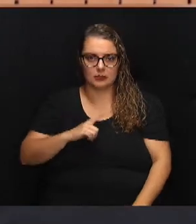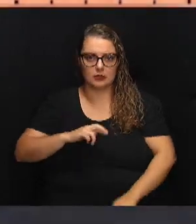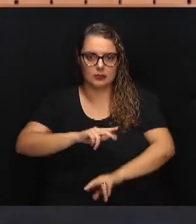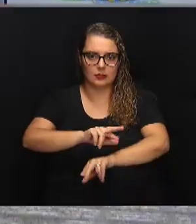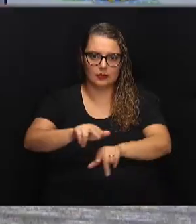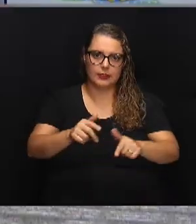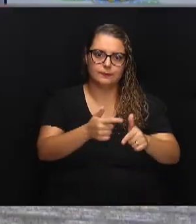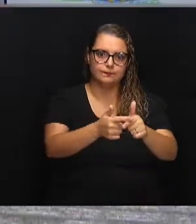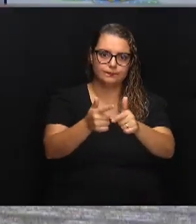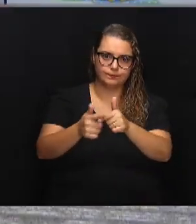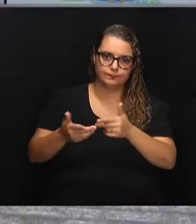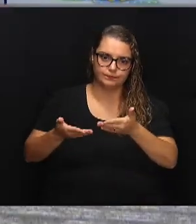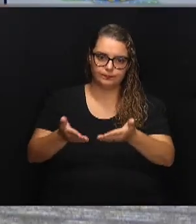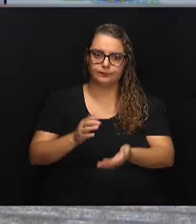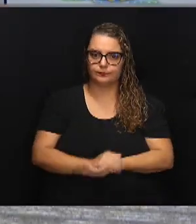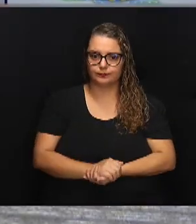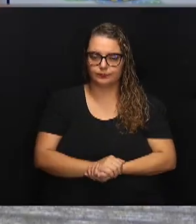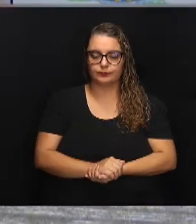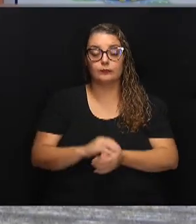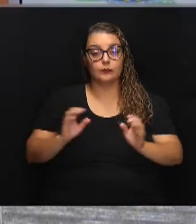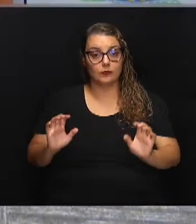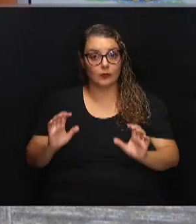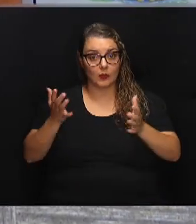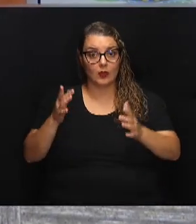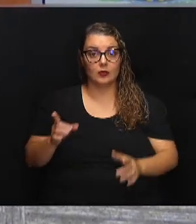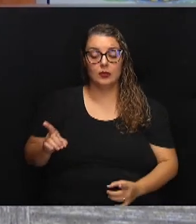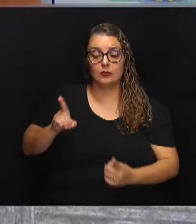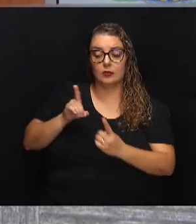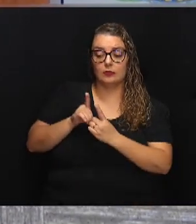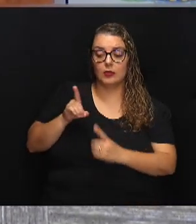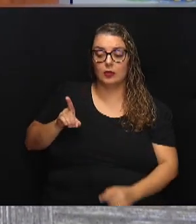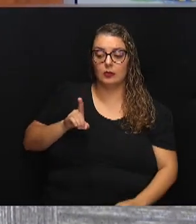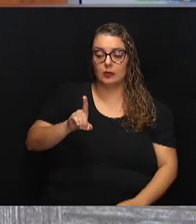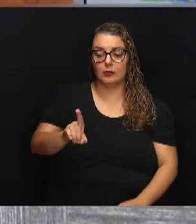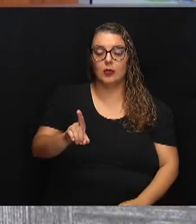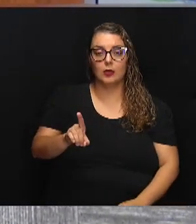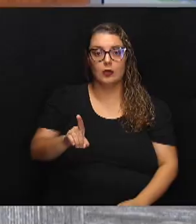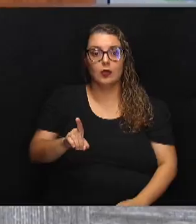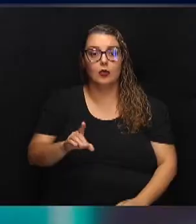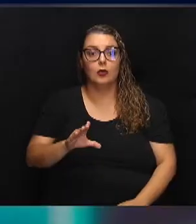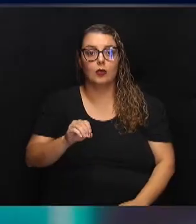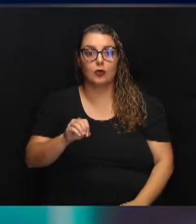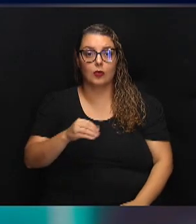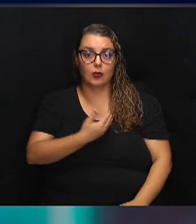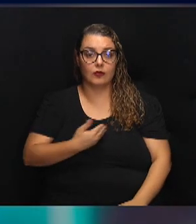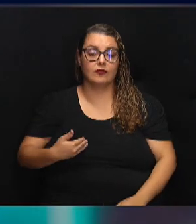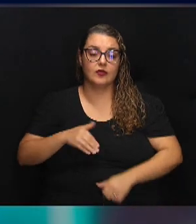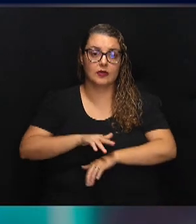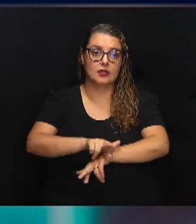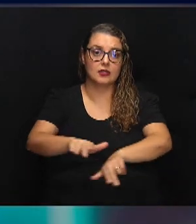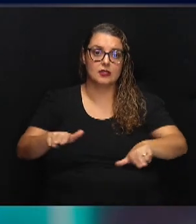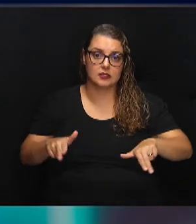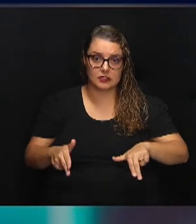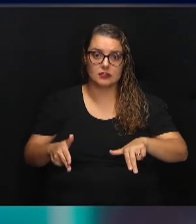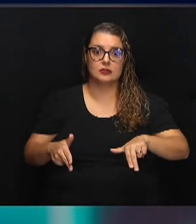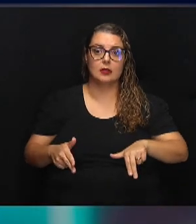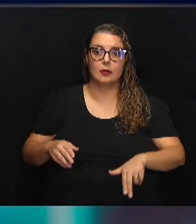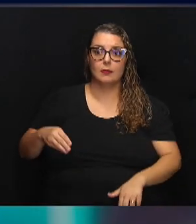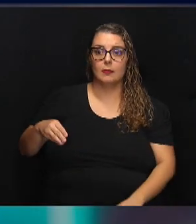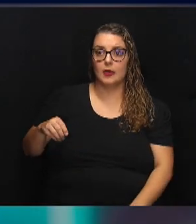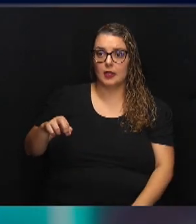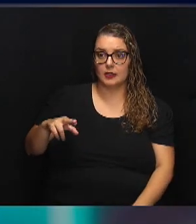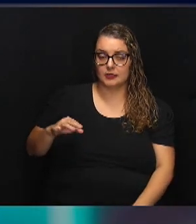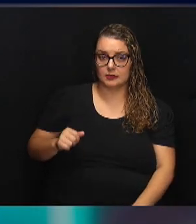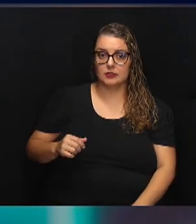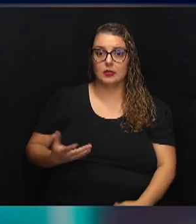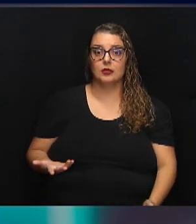problemas aqui. No evento, a consultora de governança colaborativa Marci Santin apresentou propostas de megatendências